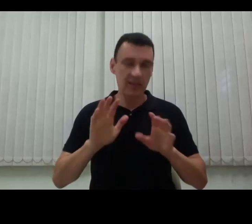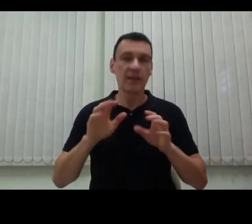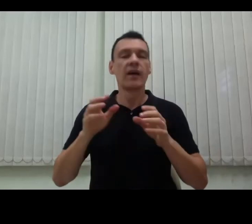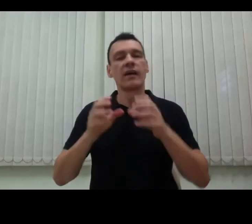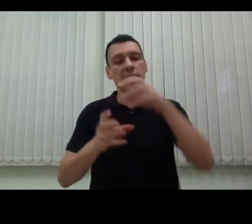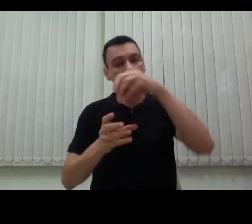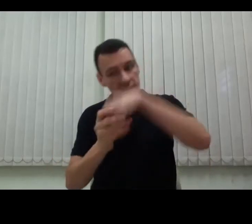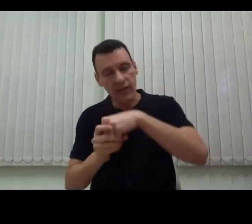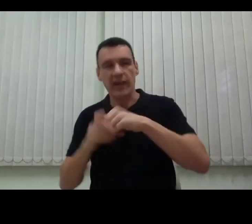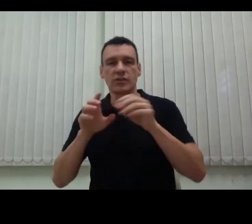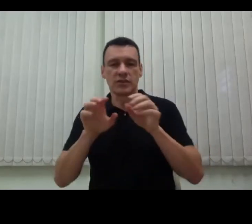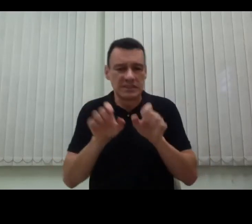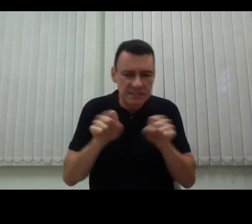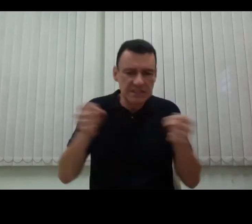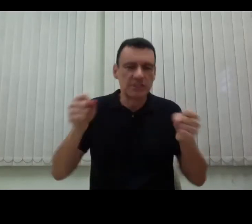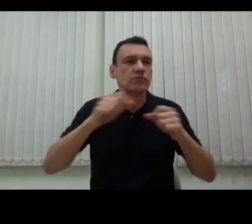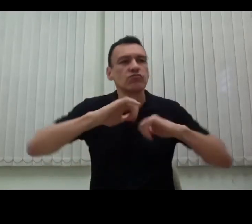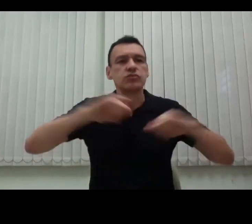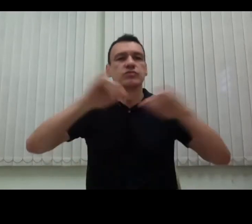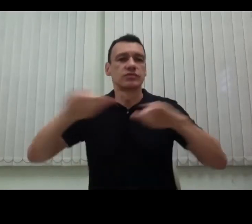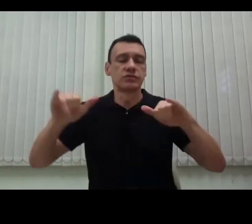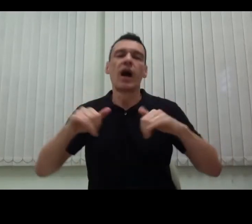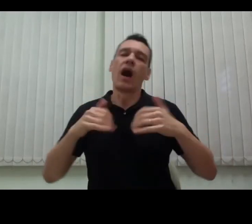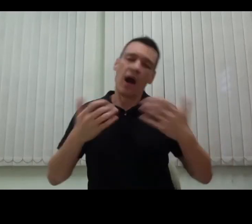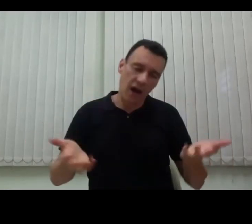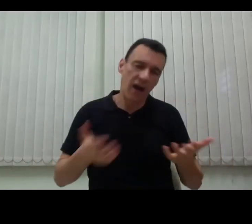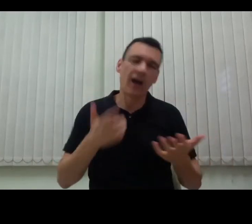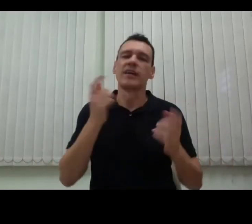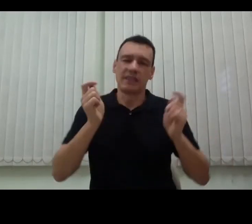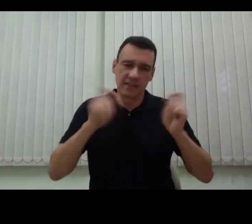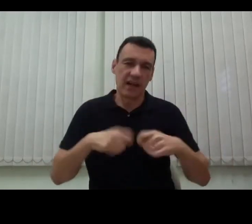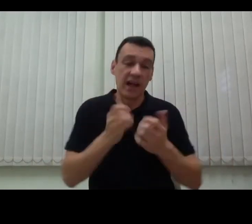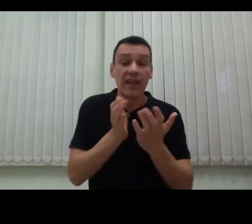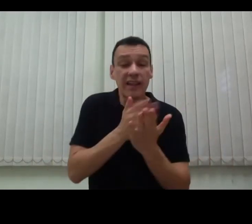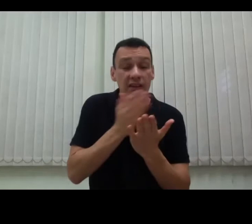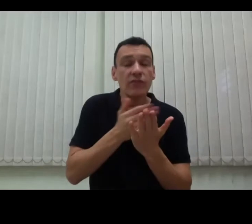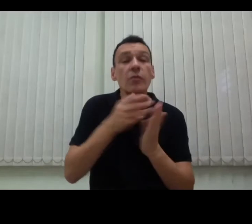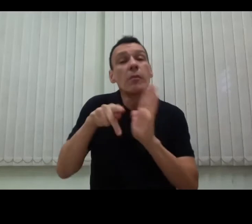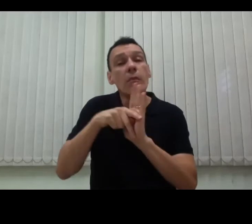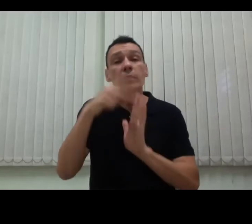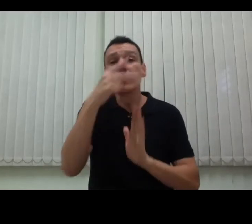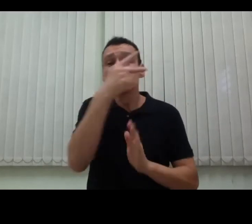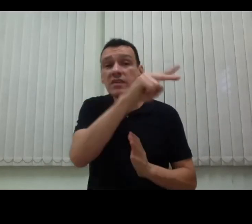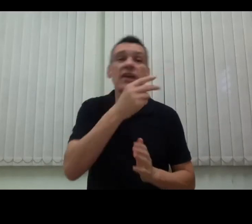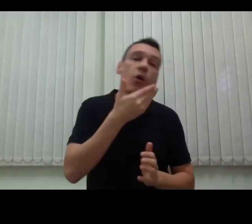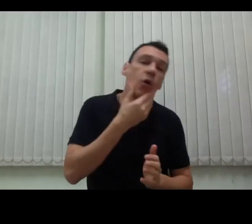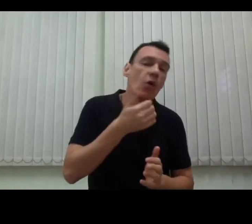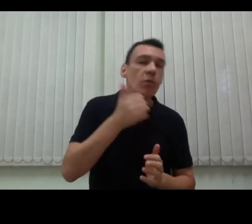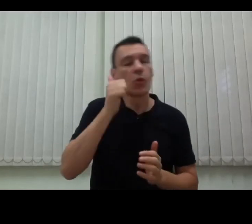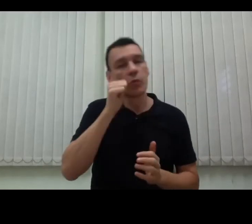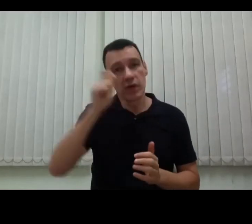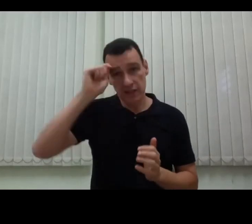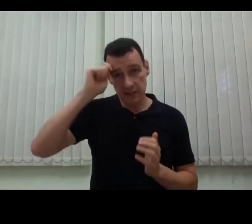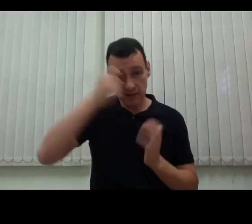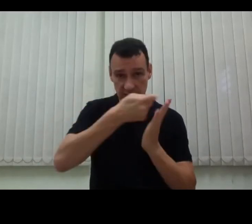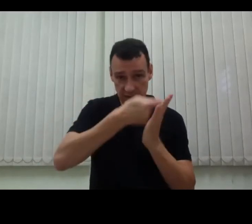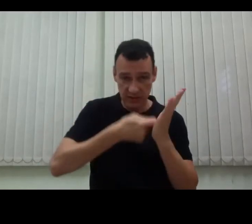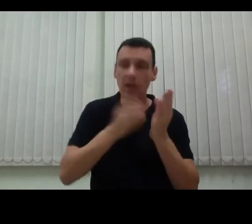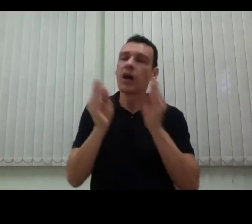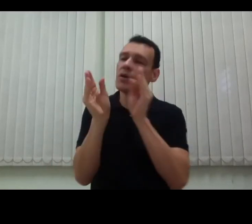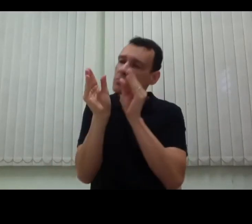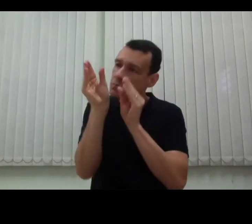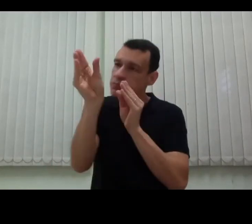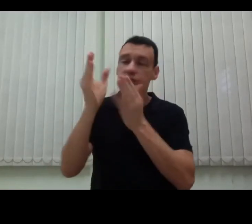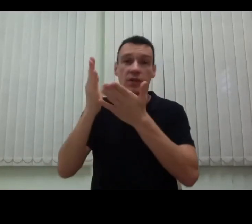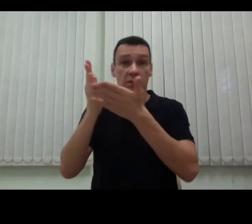de que livros de autoras negras, autores negros, sejam comprados, né? Se eles não entrarem na formação